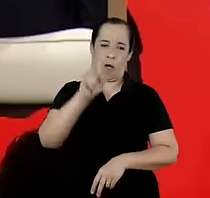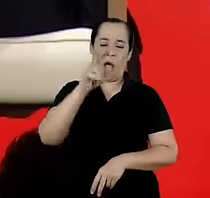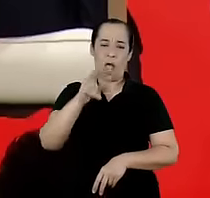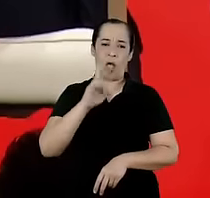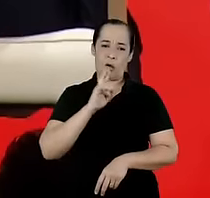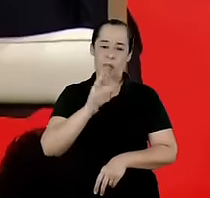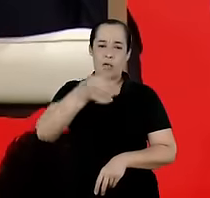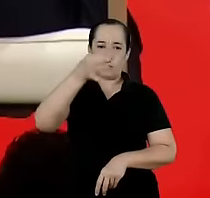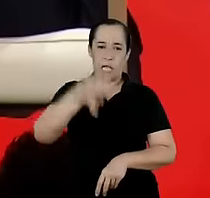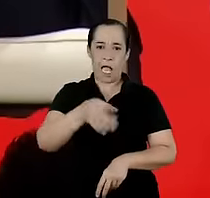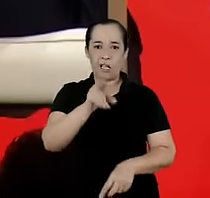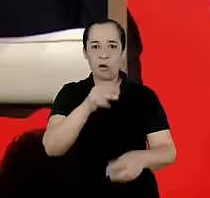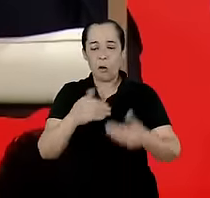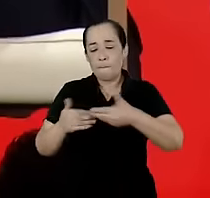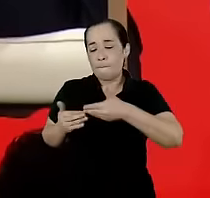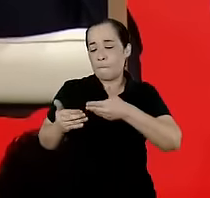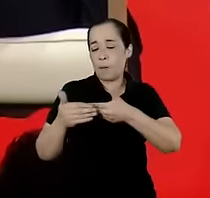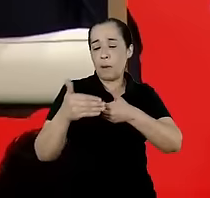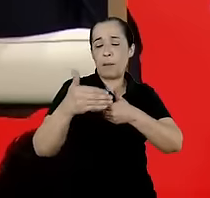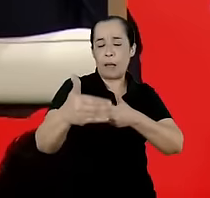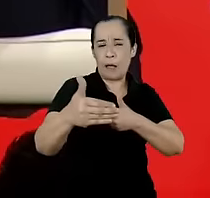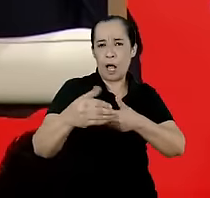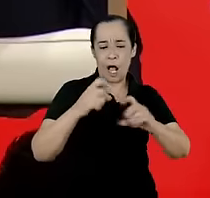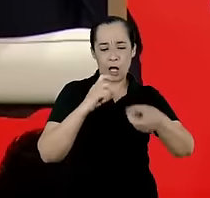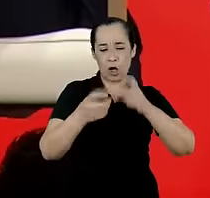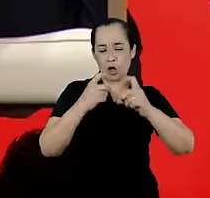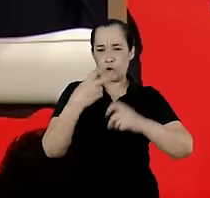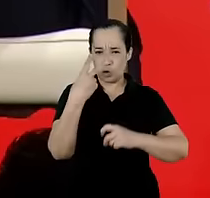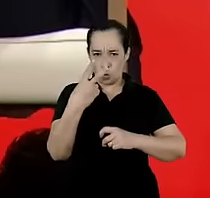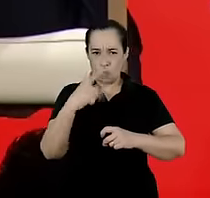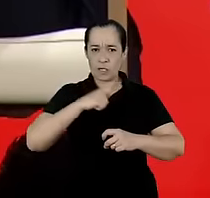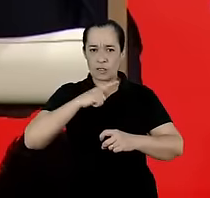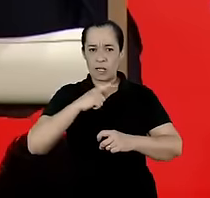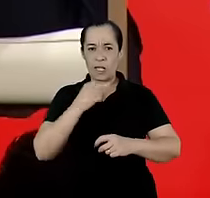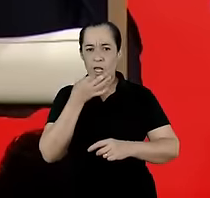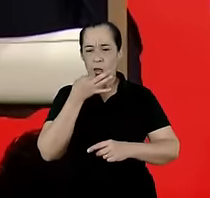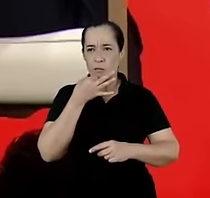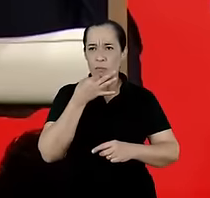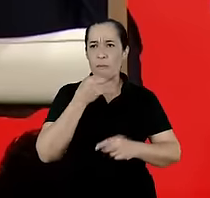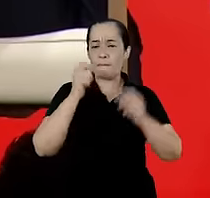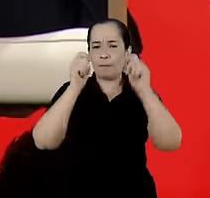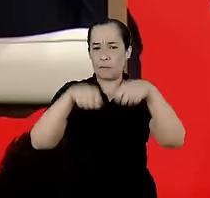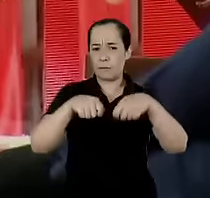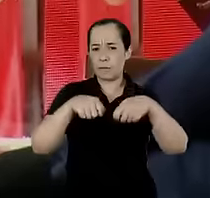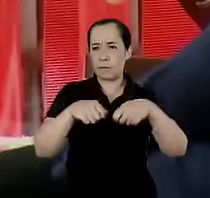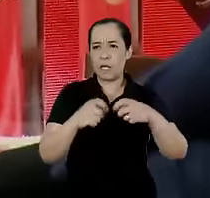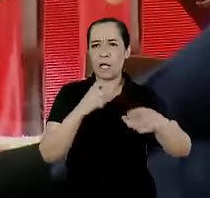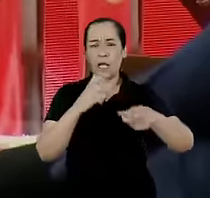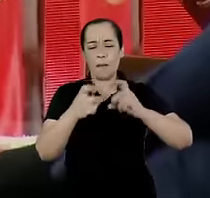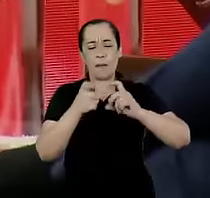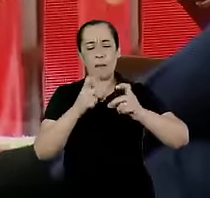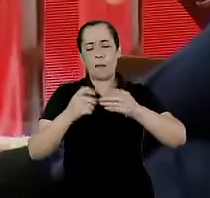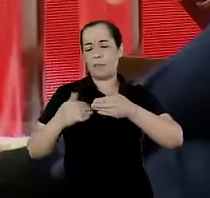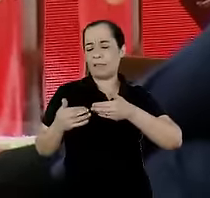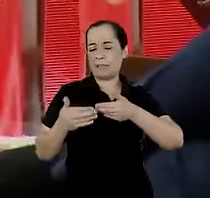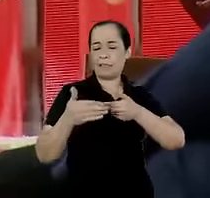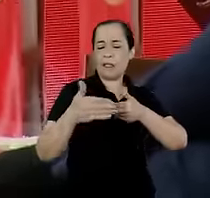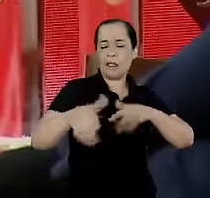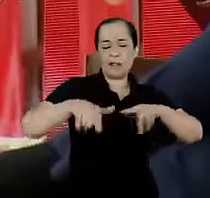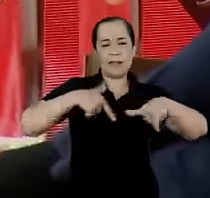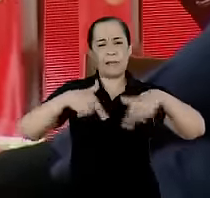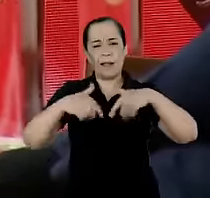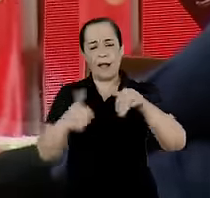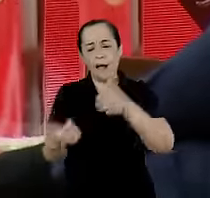uma visibilidade das próximas duas reuniões e a gente acha que em duas reuniões Você tem tempo para avaliar para ter várias para avaliar vários fatores